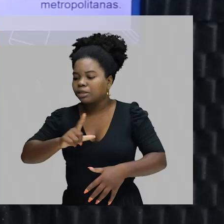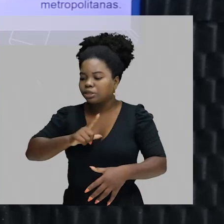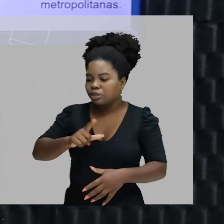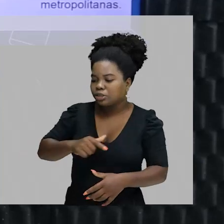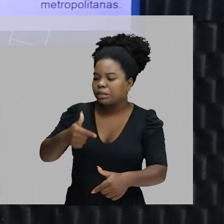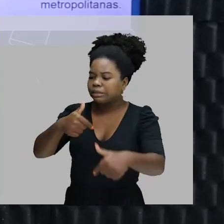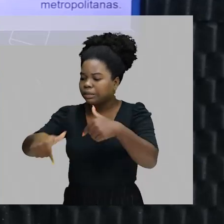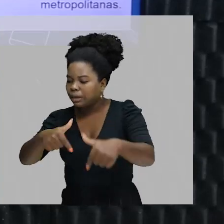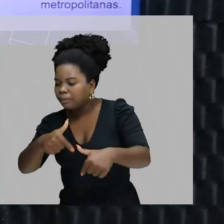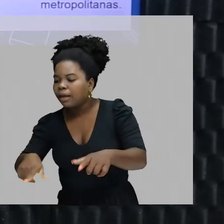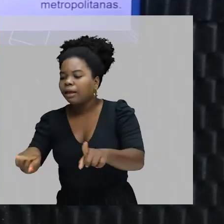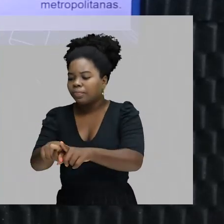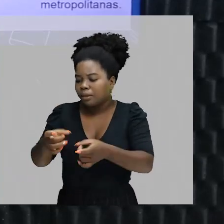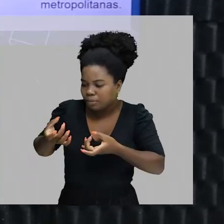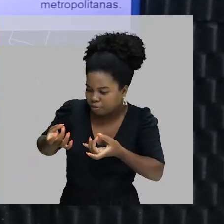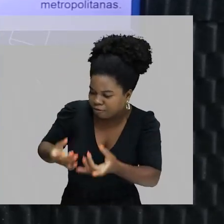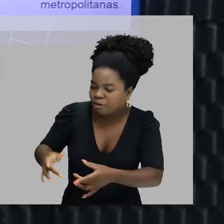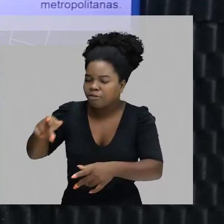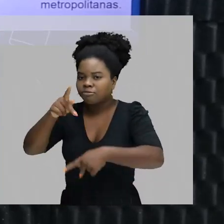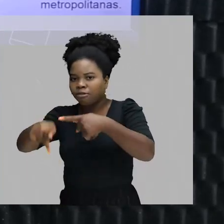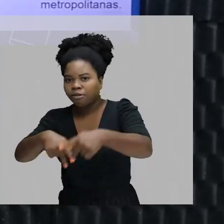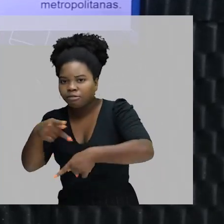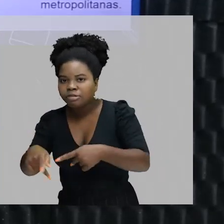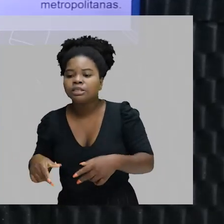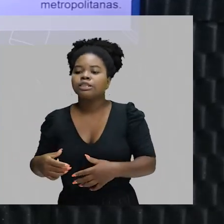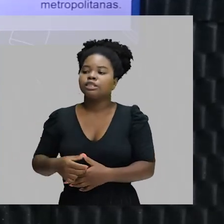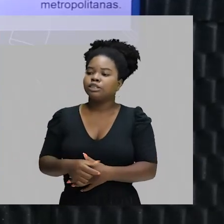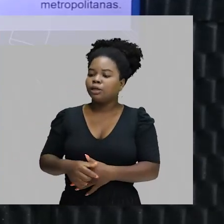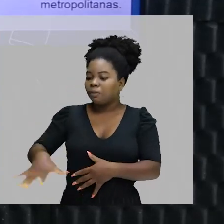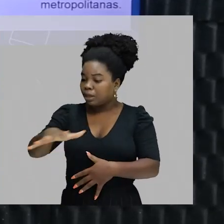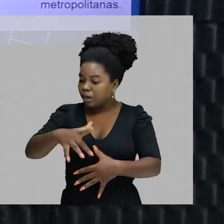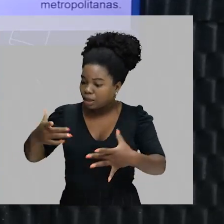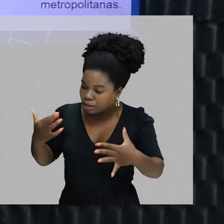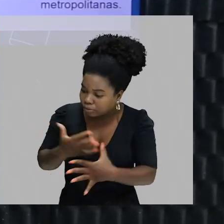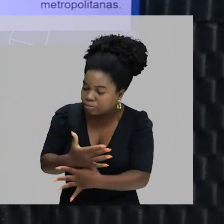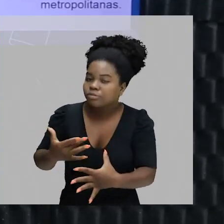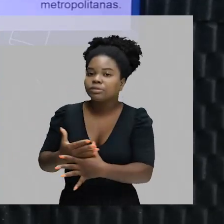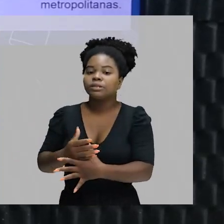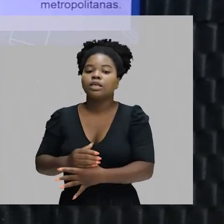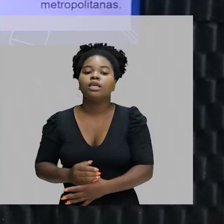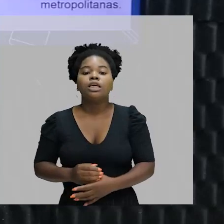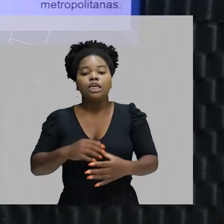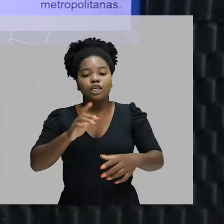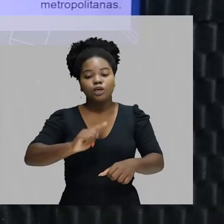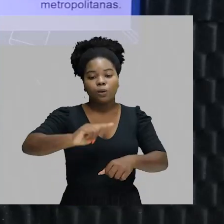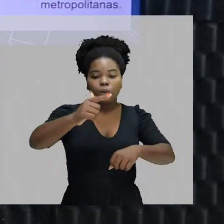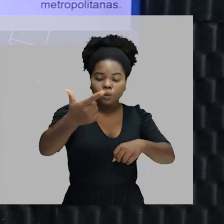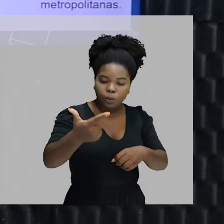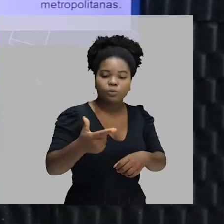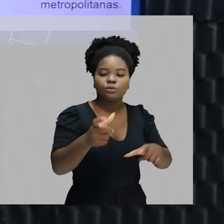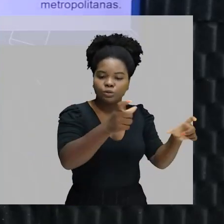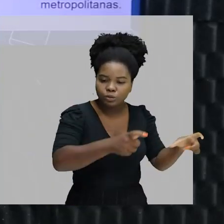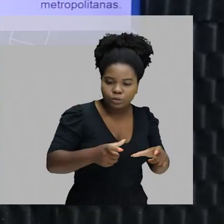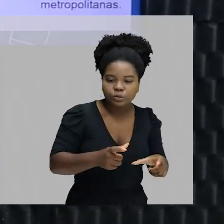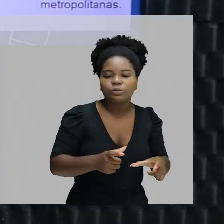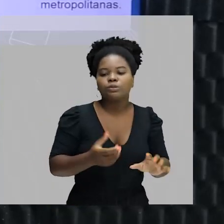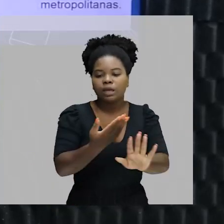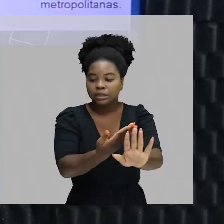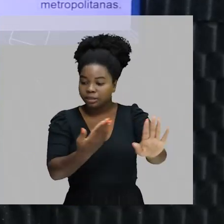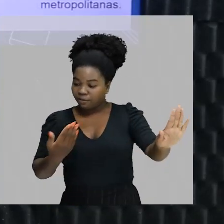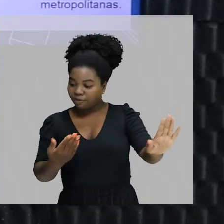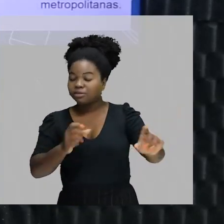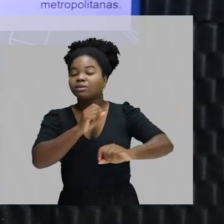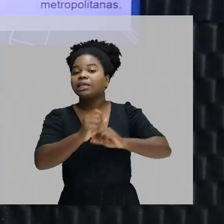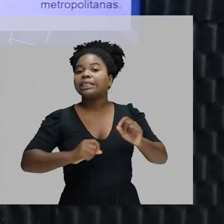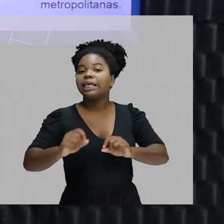capital, de pessoas. Então ali era o centro da cidade, era a área de atratividade. E os bairros mais distantes eram as áreas de periferia, ou seja, as